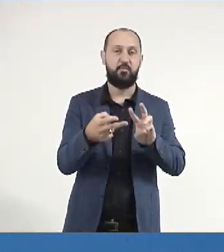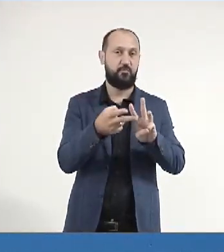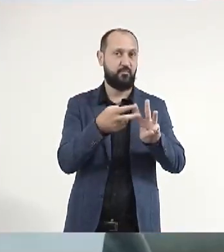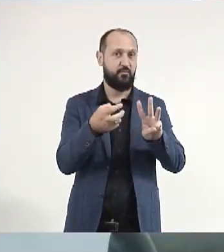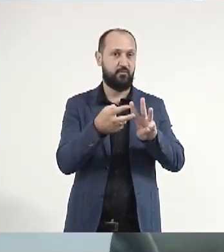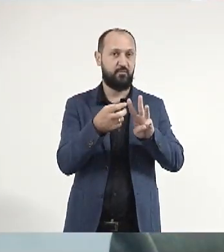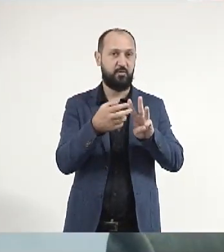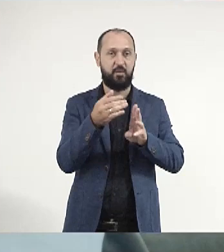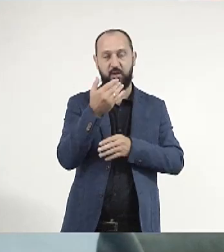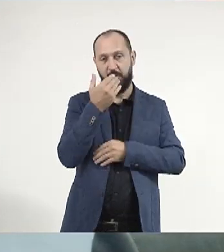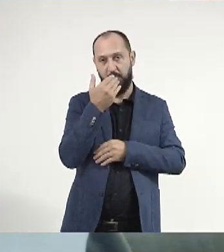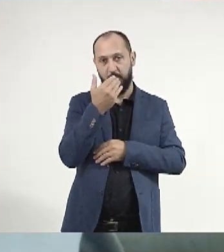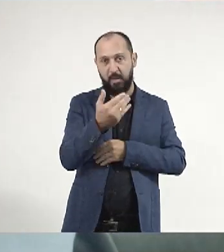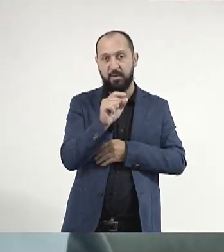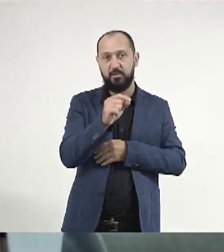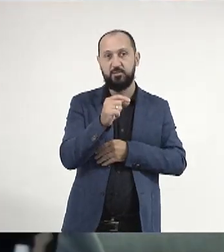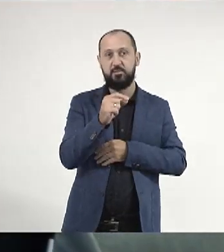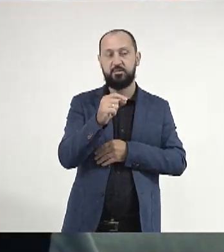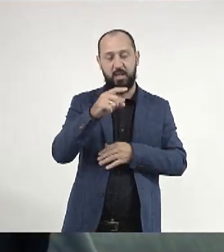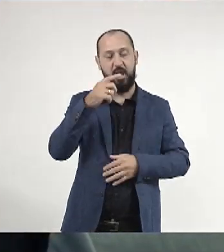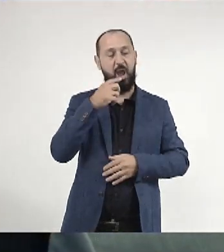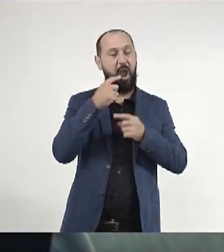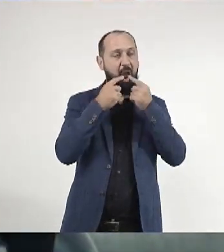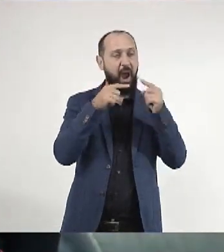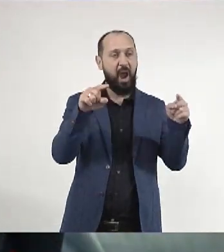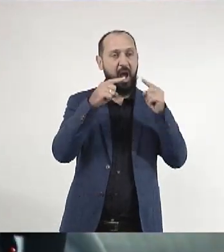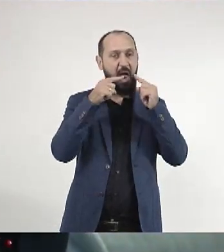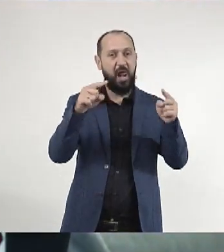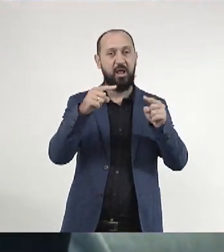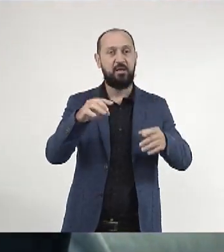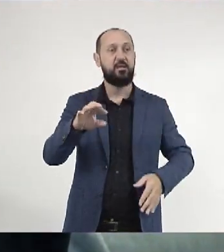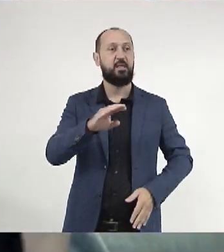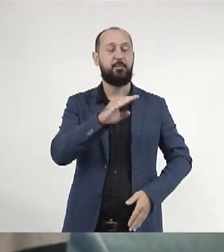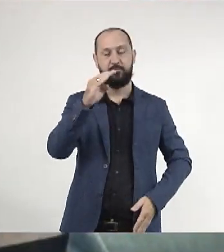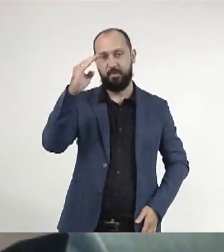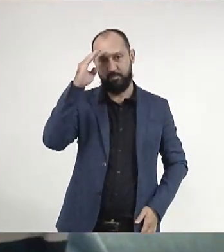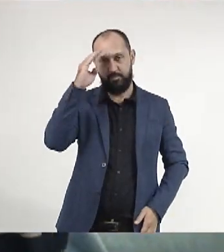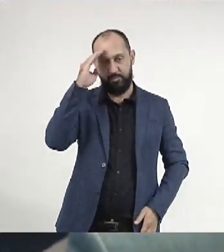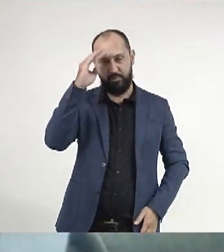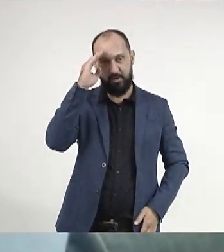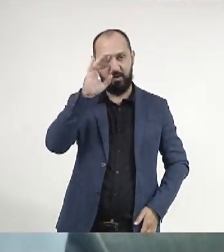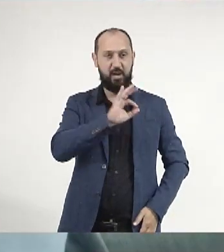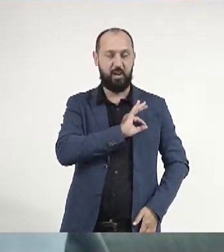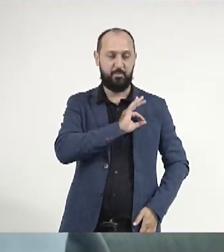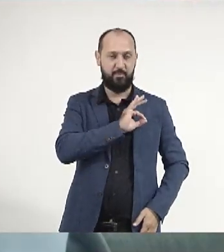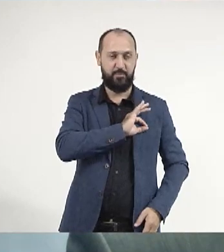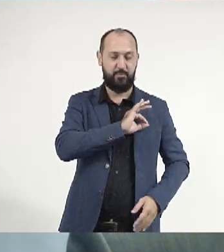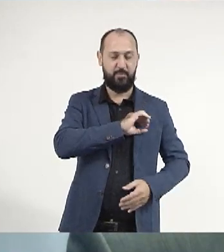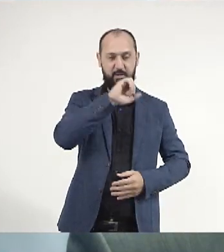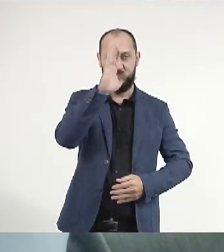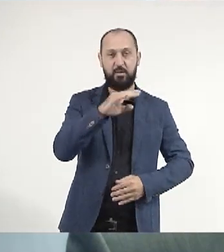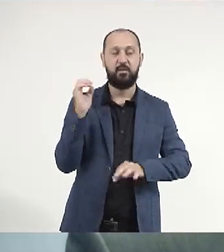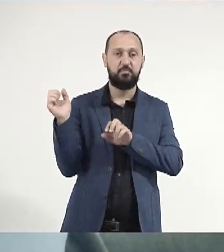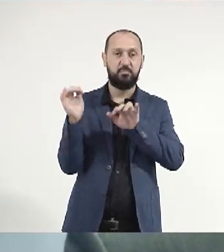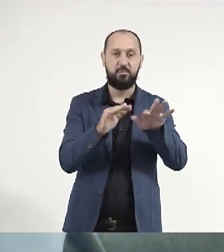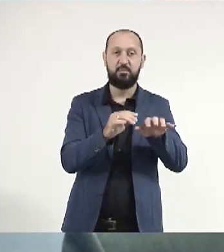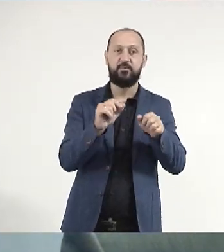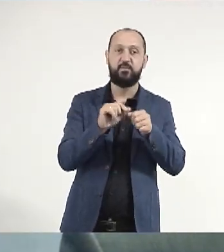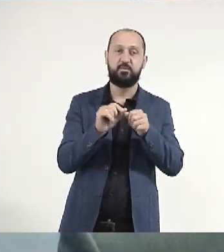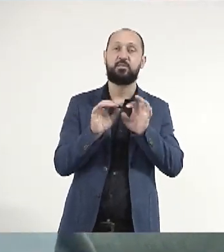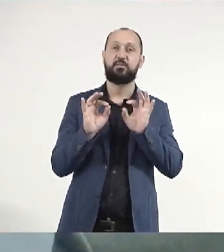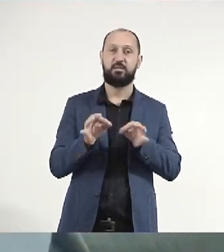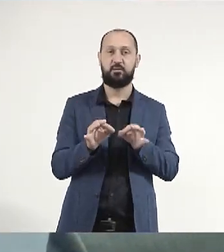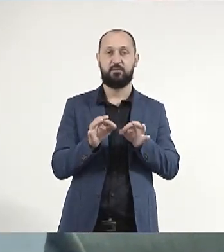indígenas reclamando da Força Nacional, da presença dela, é sinal de que ela está agindo